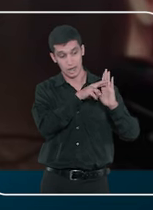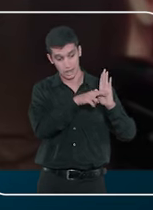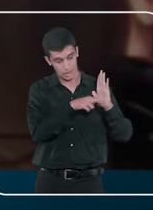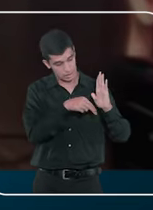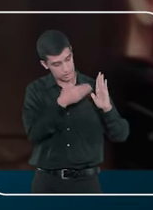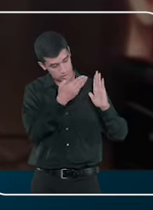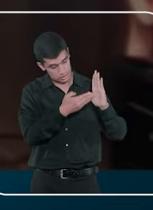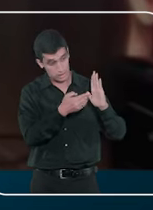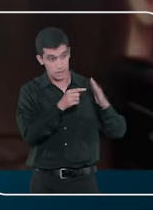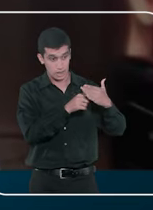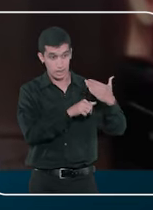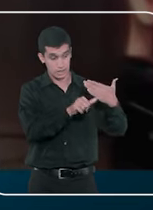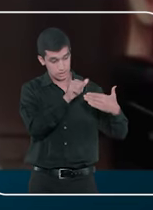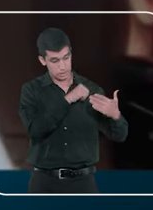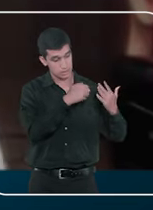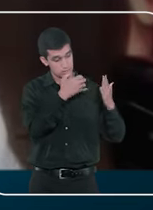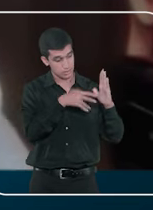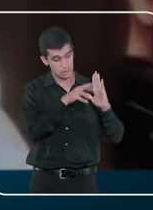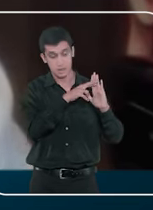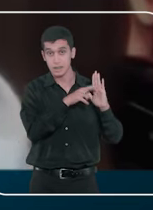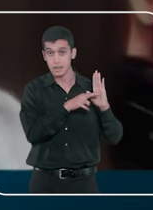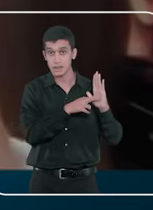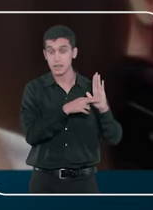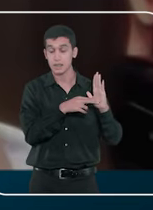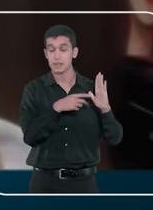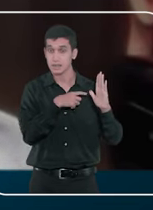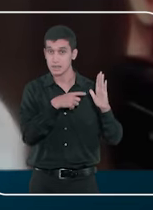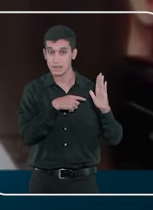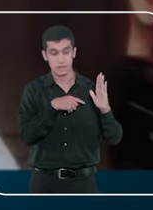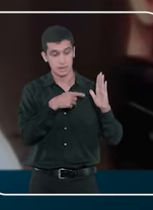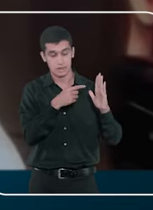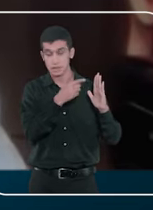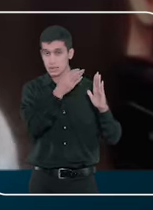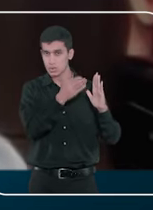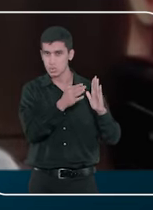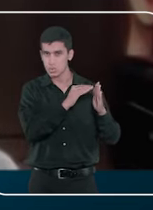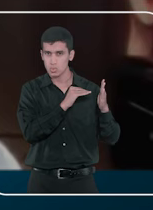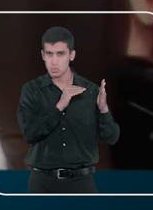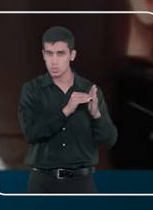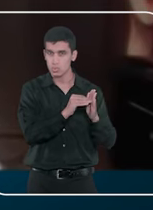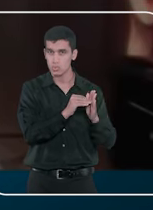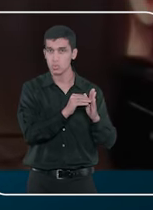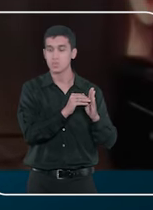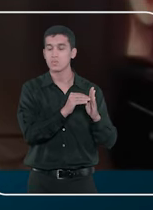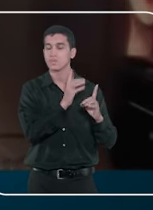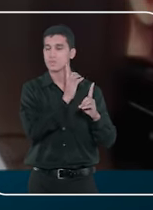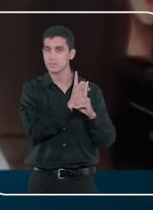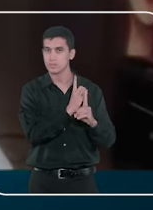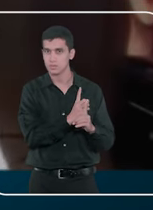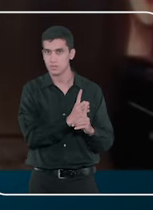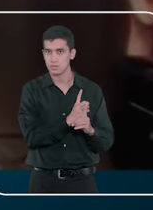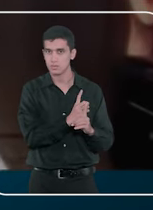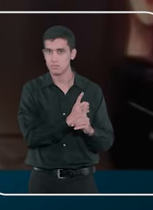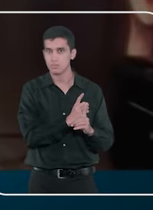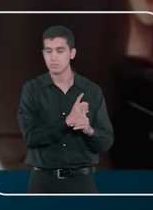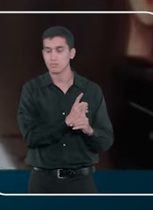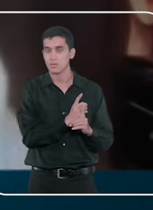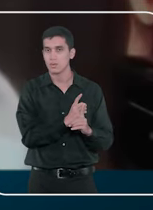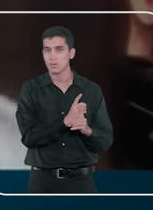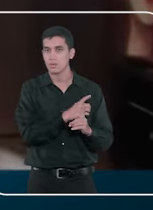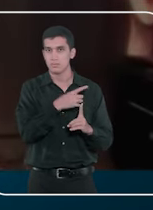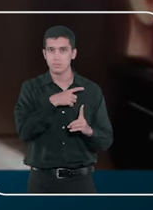estrutura que não possui de per si estatura para condicionar